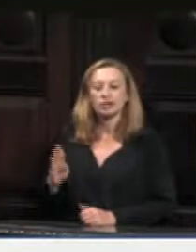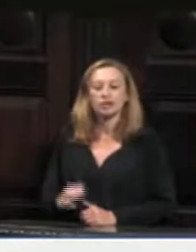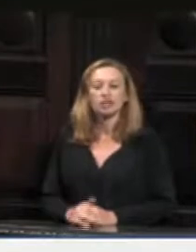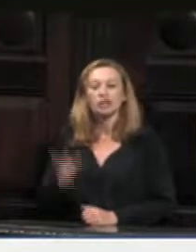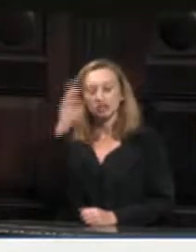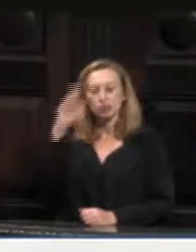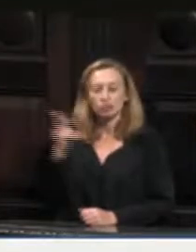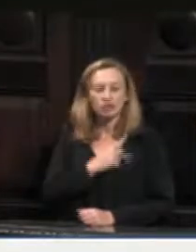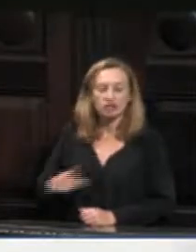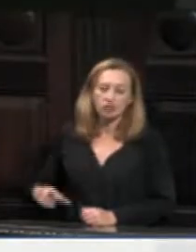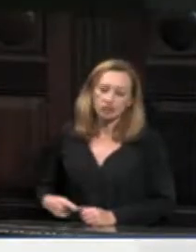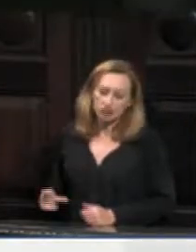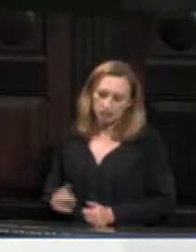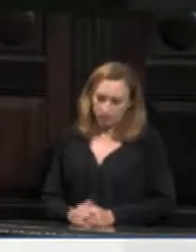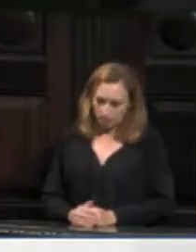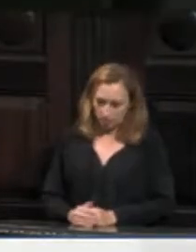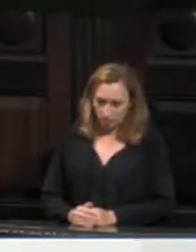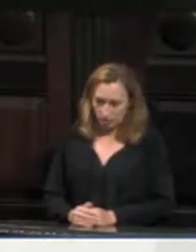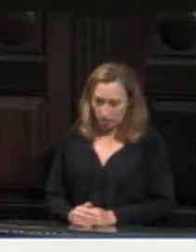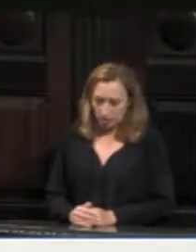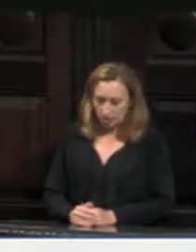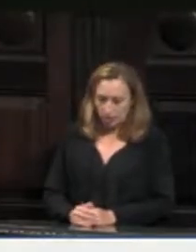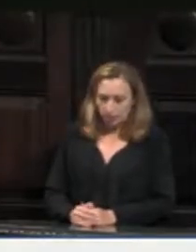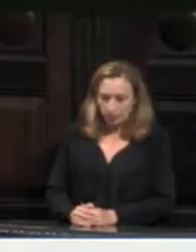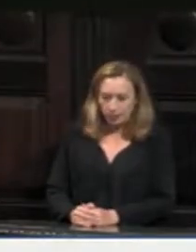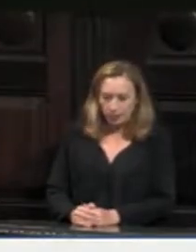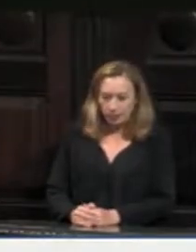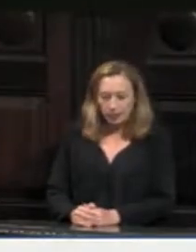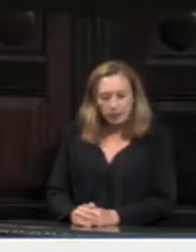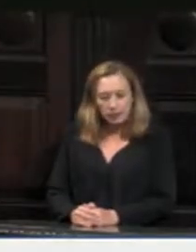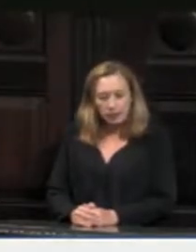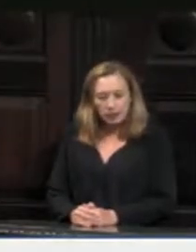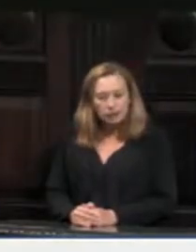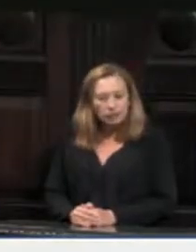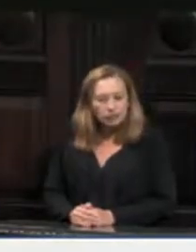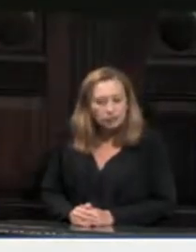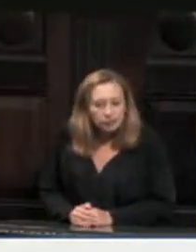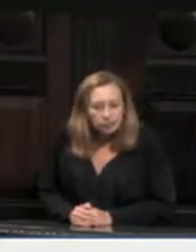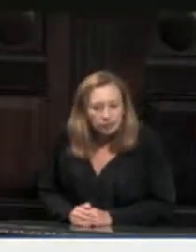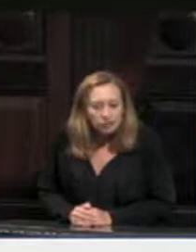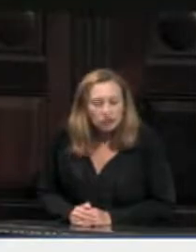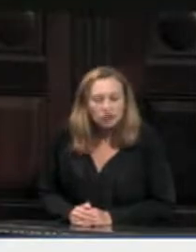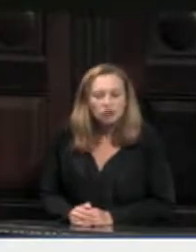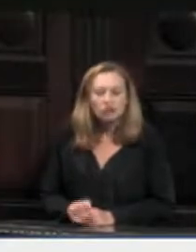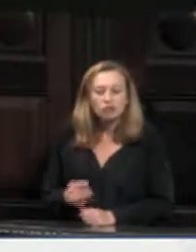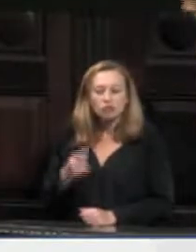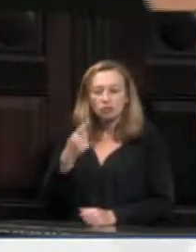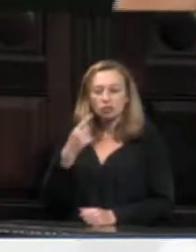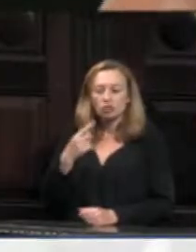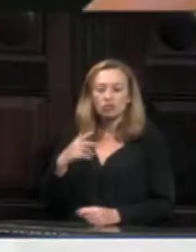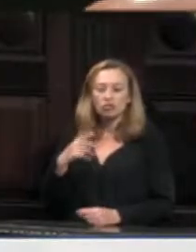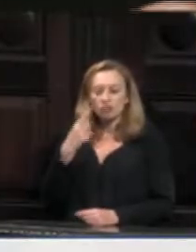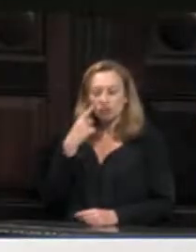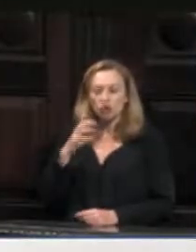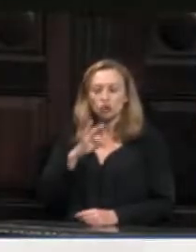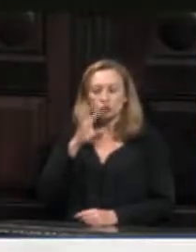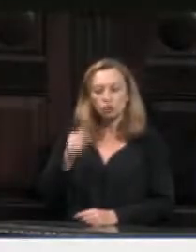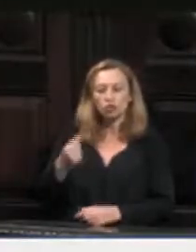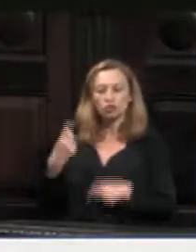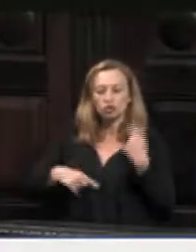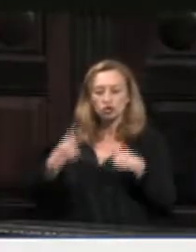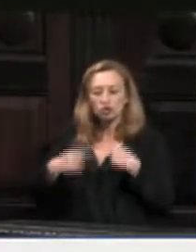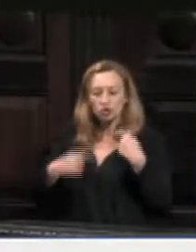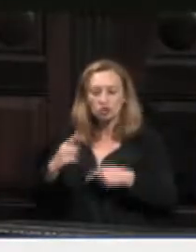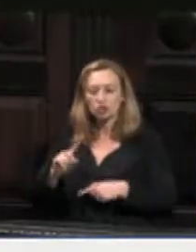Senhor presidente, em vista não só do acolhimento das emendas, mas posteriormente do acolhimento de